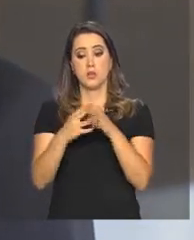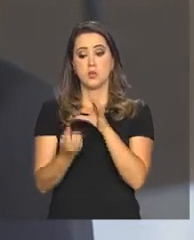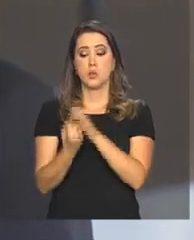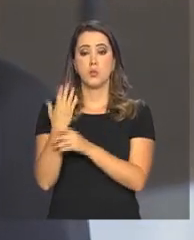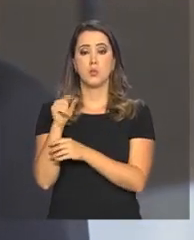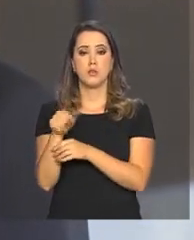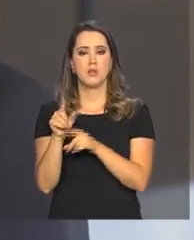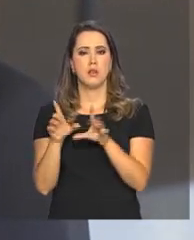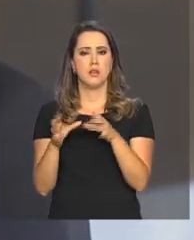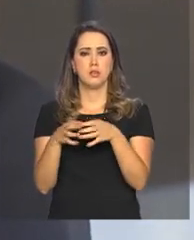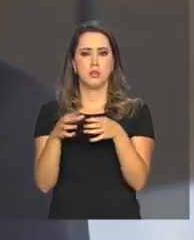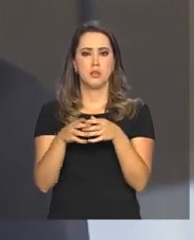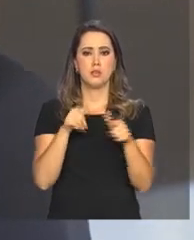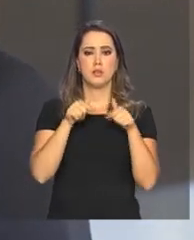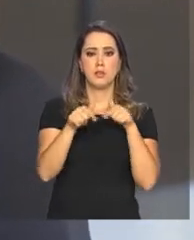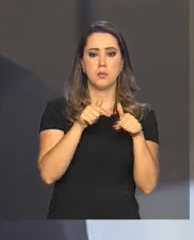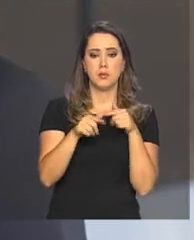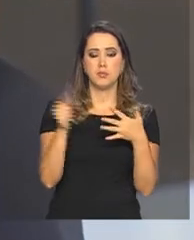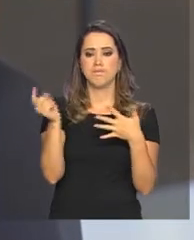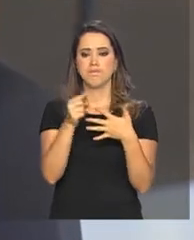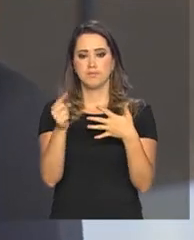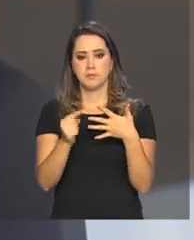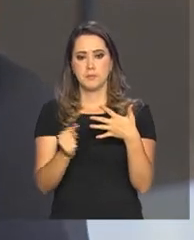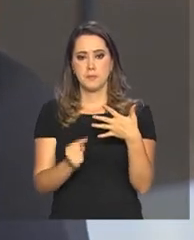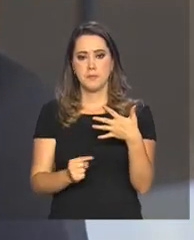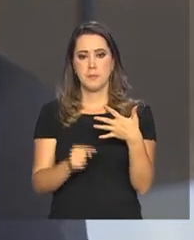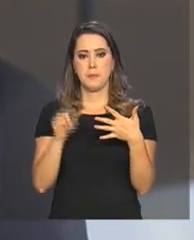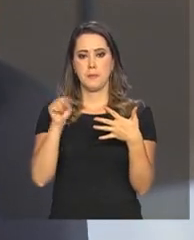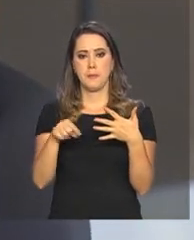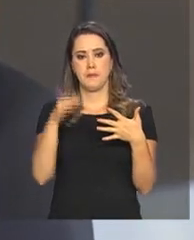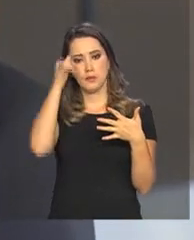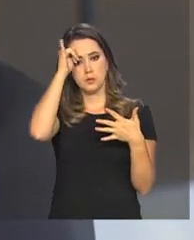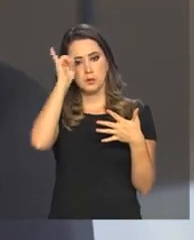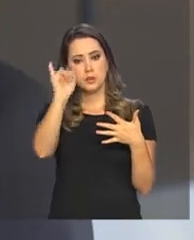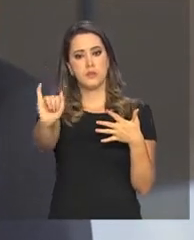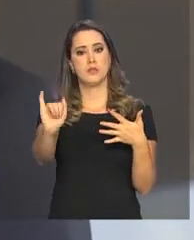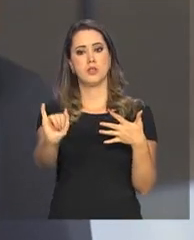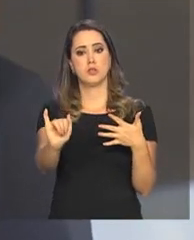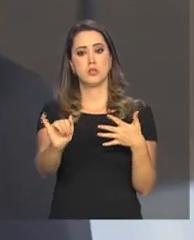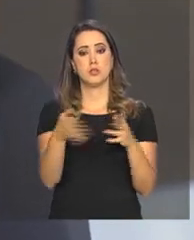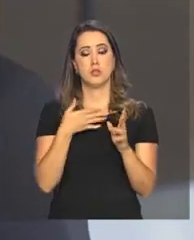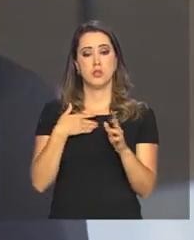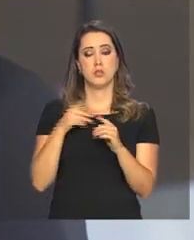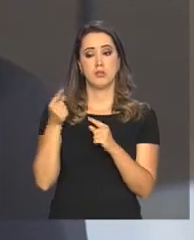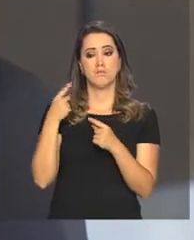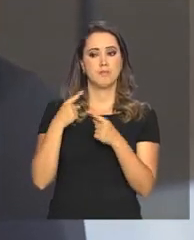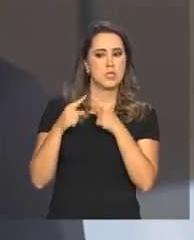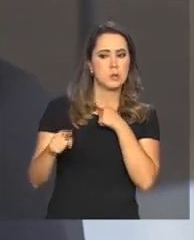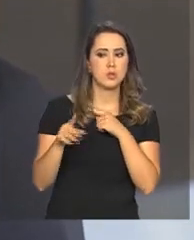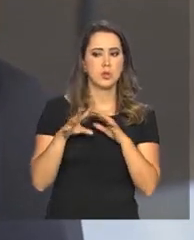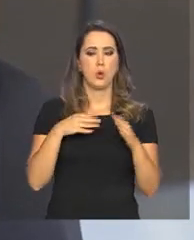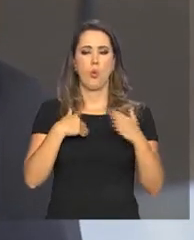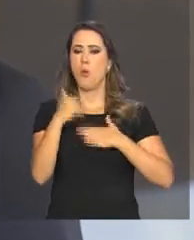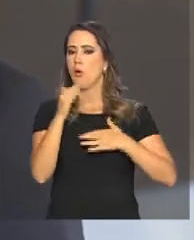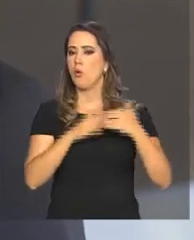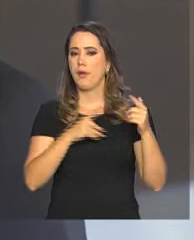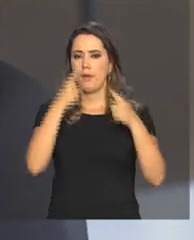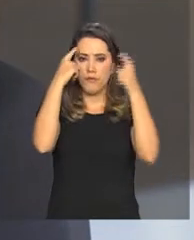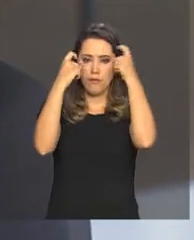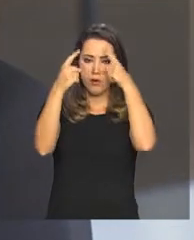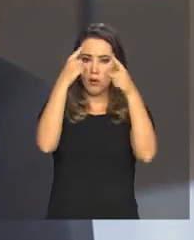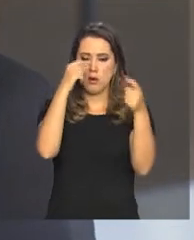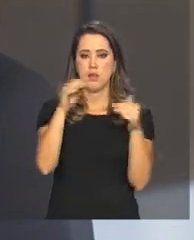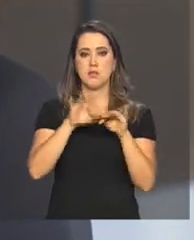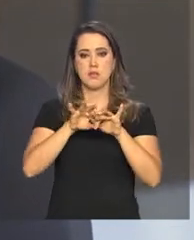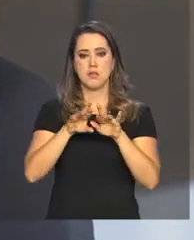promover ações e medidas que previnam e com batom é todos espécie de violência de